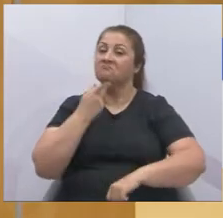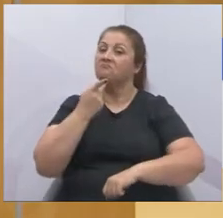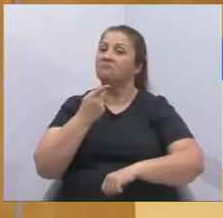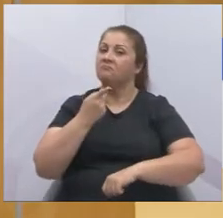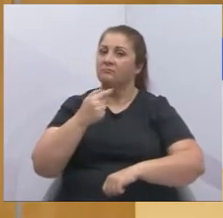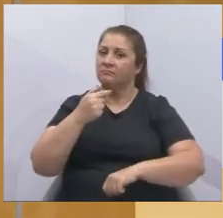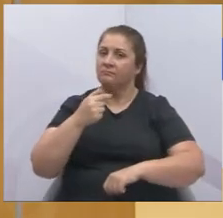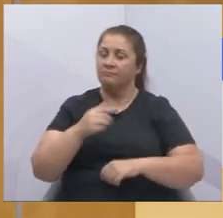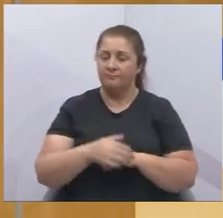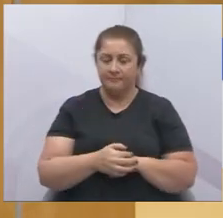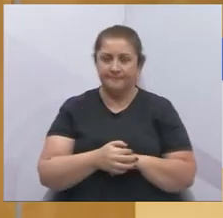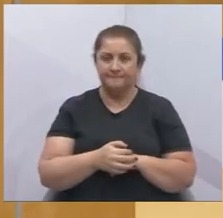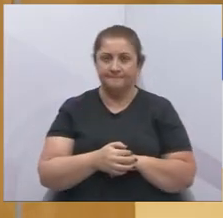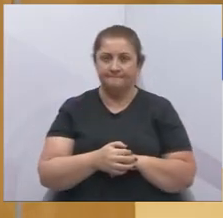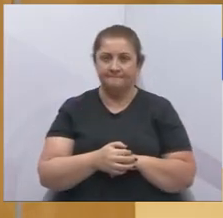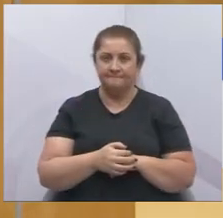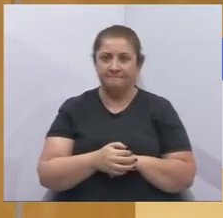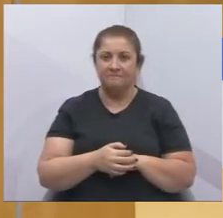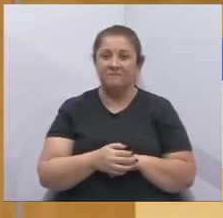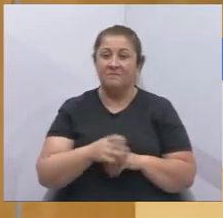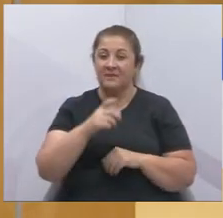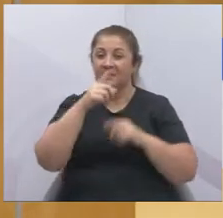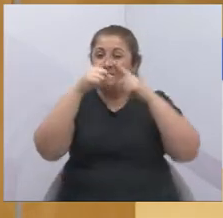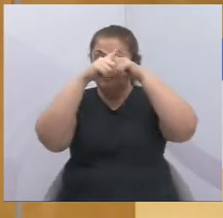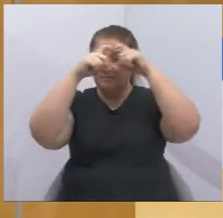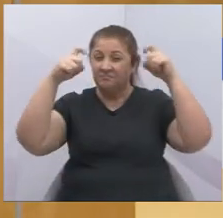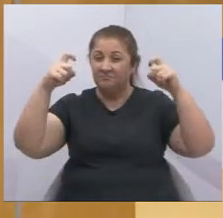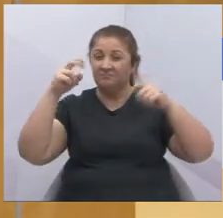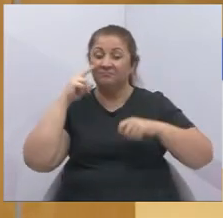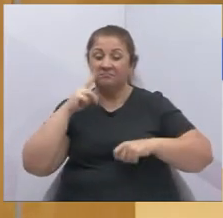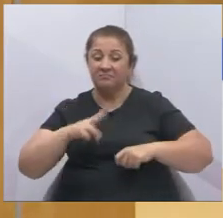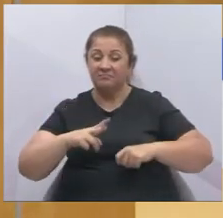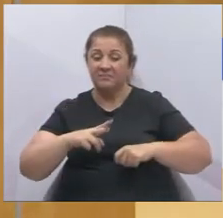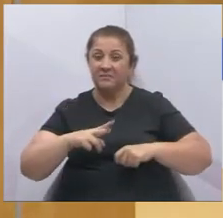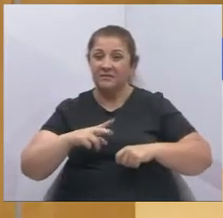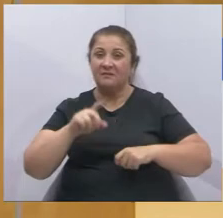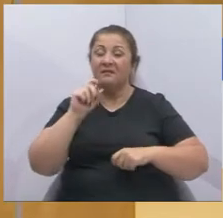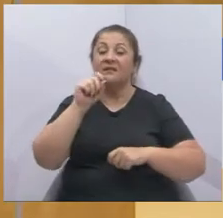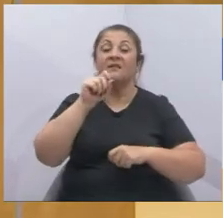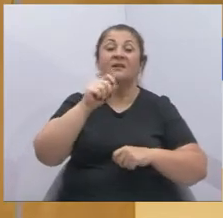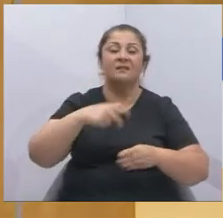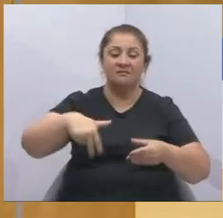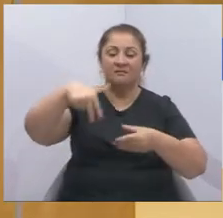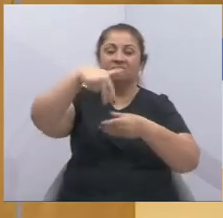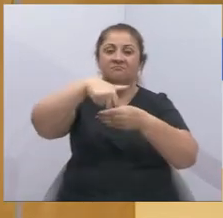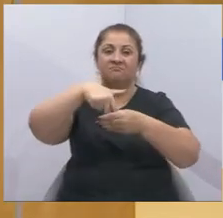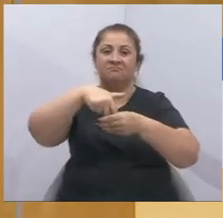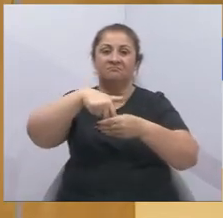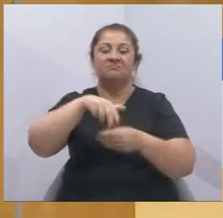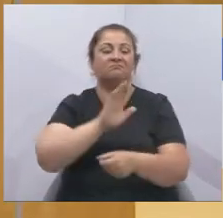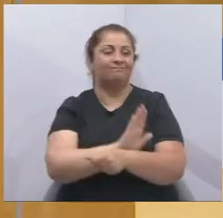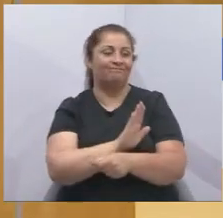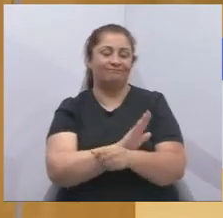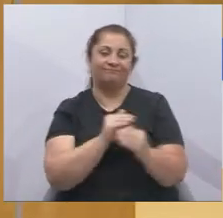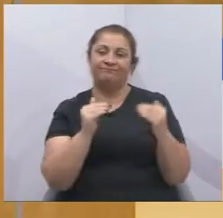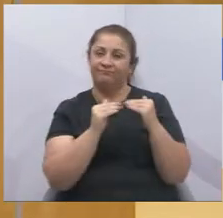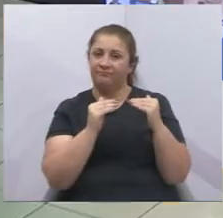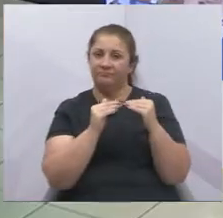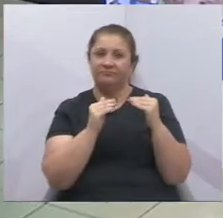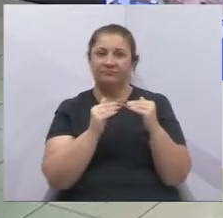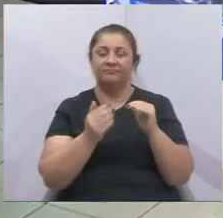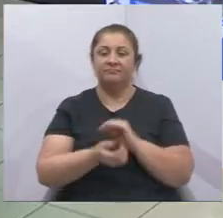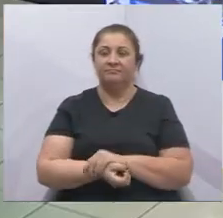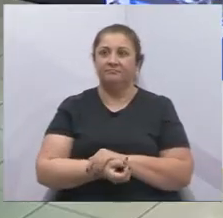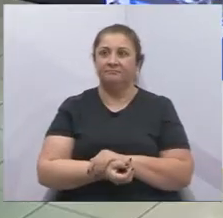aqui. Vai ser raro ver alguém aqui nessa tribuna defendendo esse projeto aqui. Vai ser raro ter aqui.